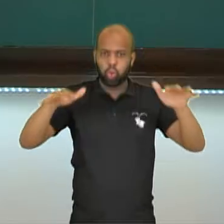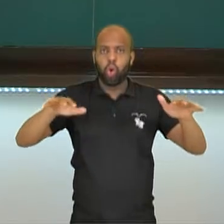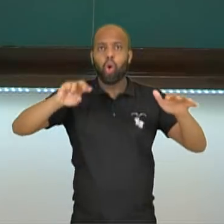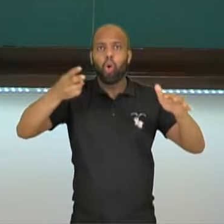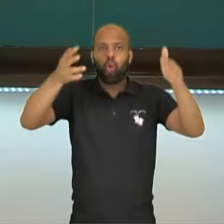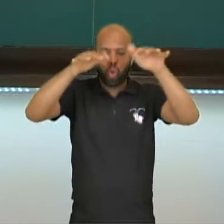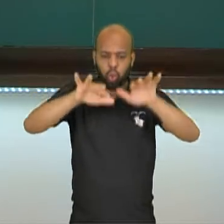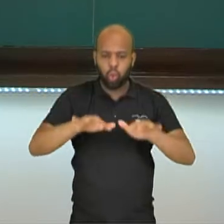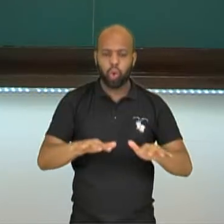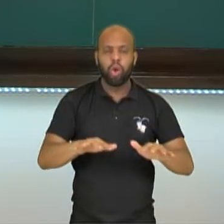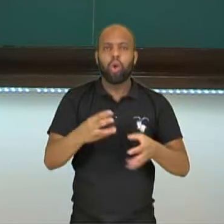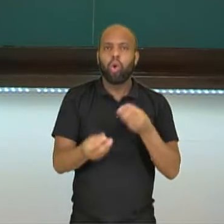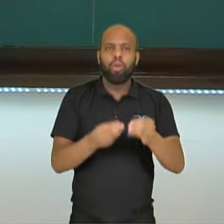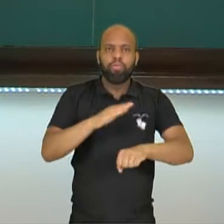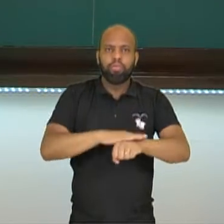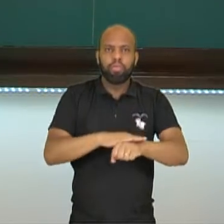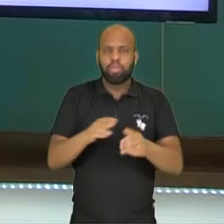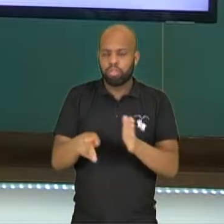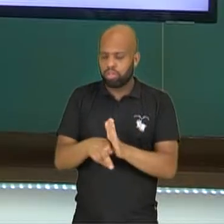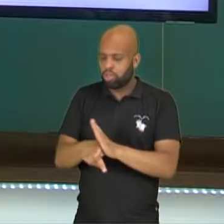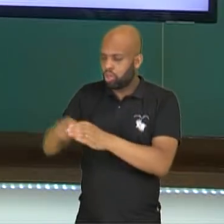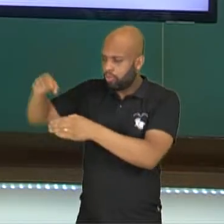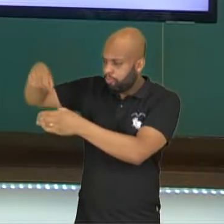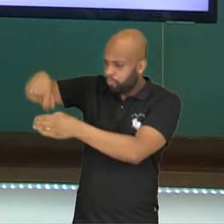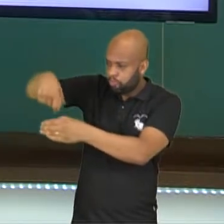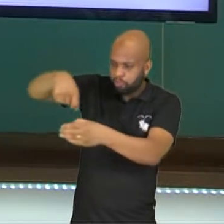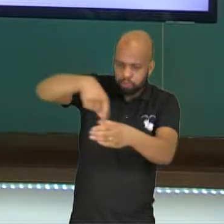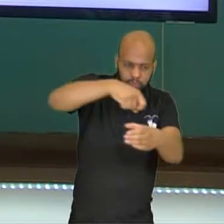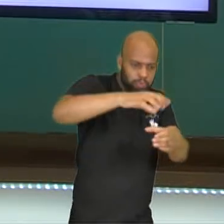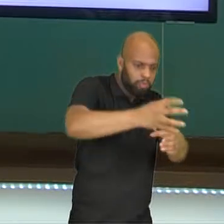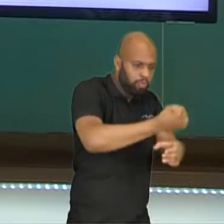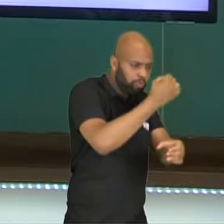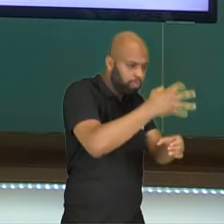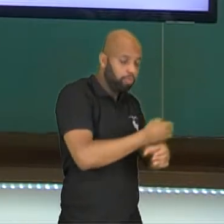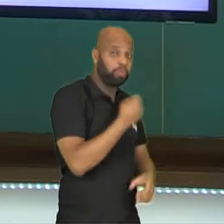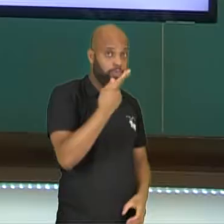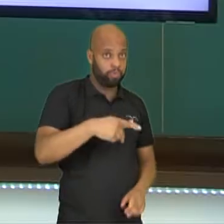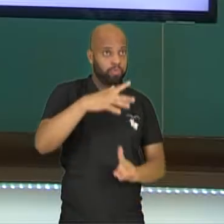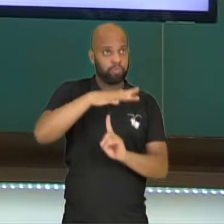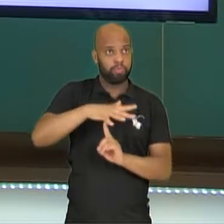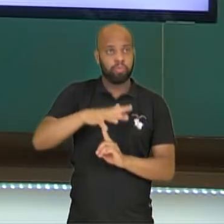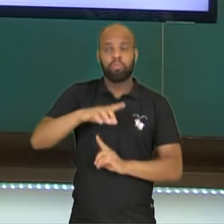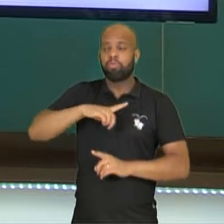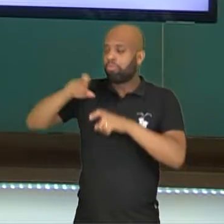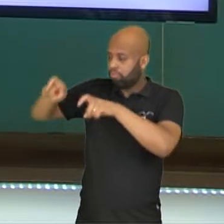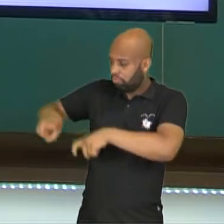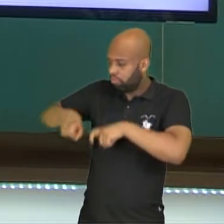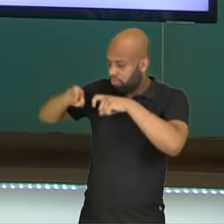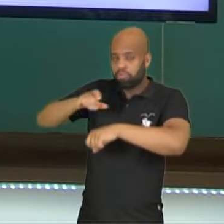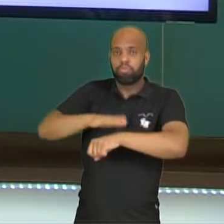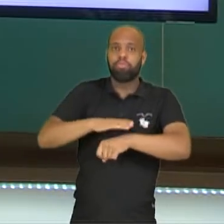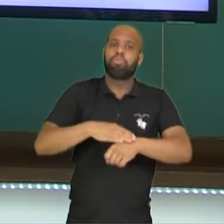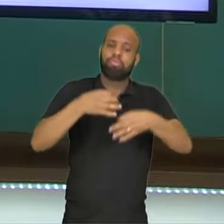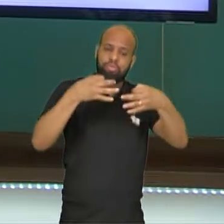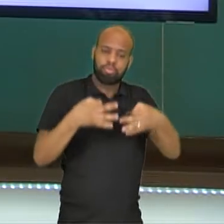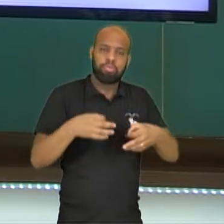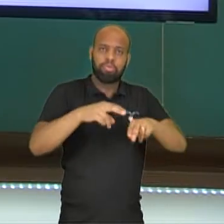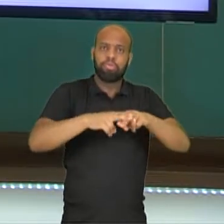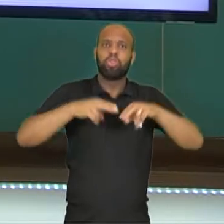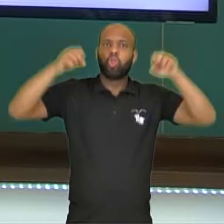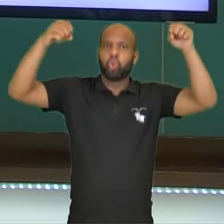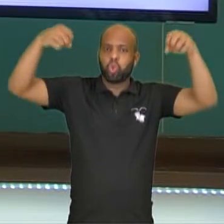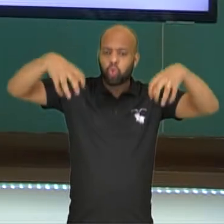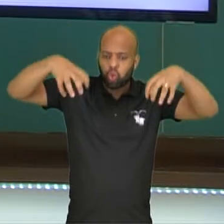cultura e assim por diante. A gente percebe muito isso na agricultura aqui do Paraná, certo? Temos as épocas certas por causa da chuva, da